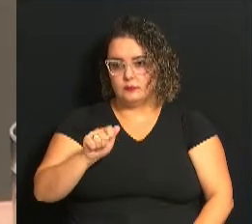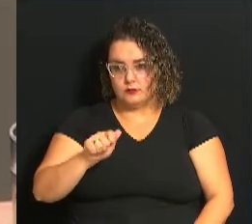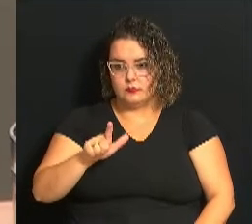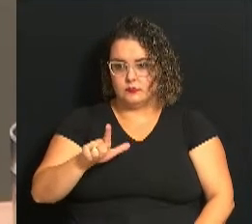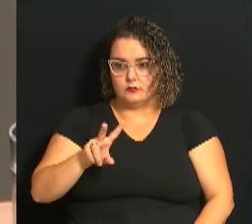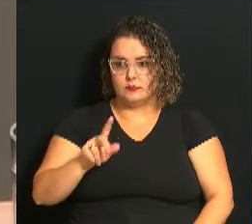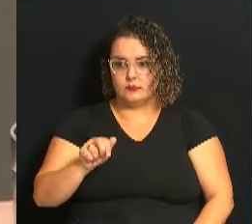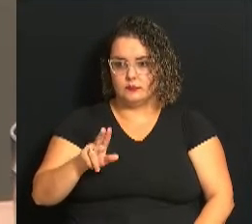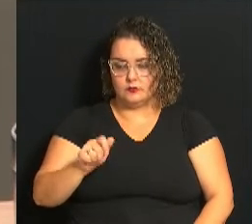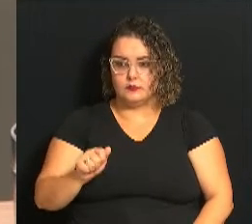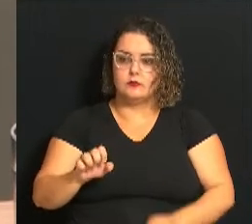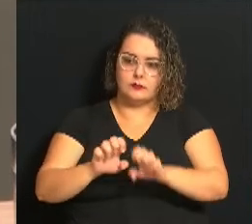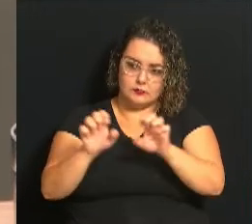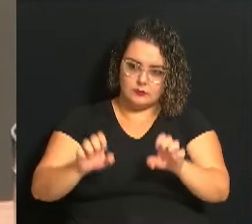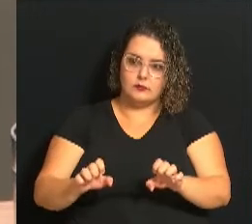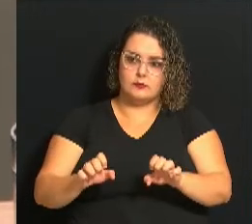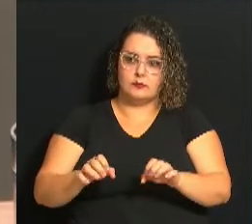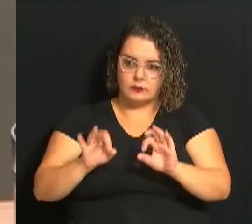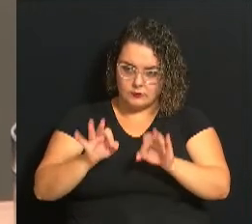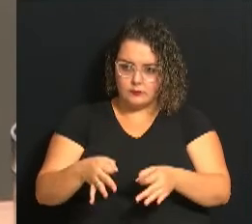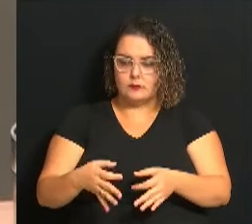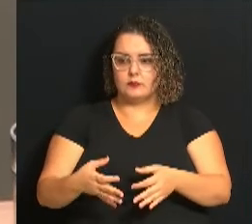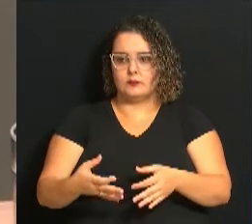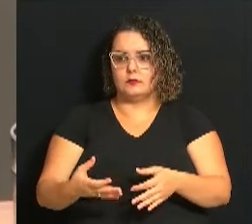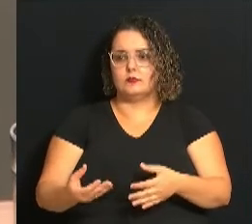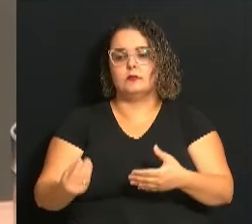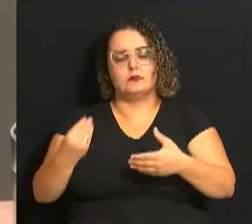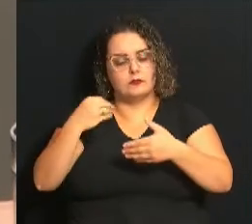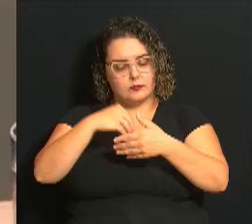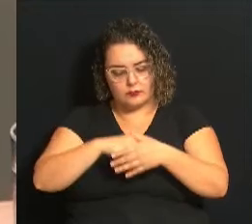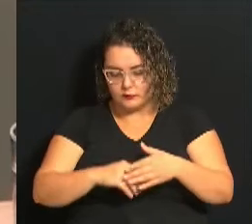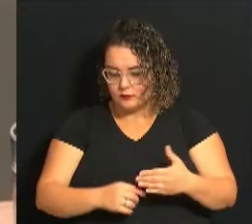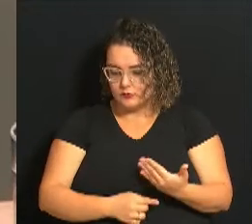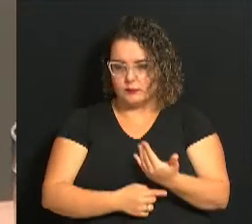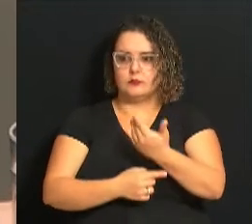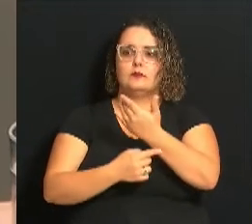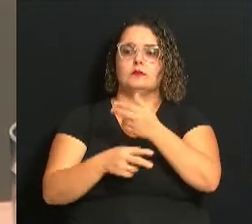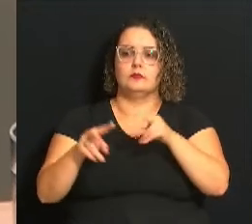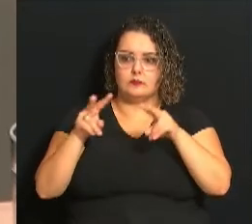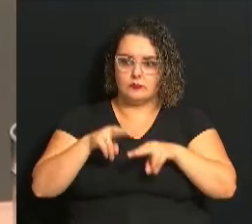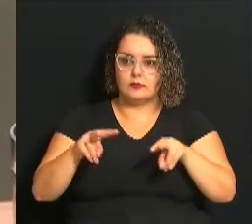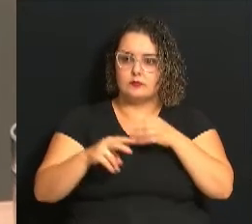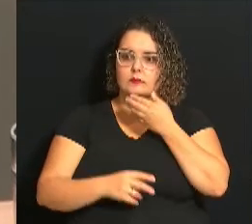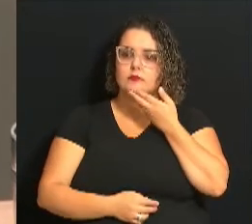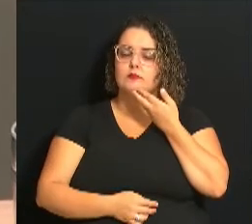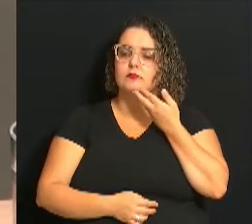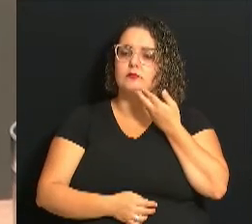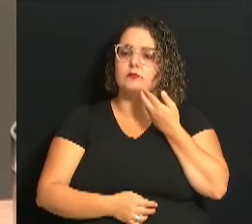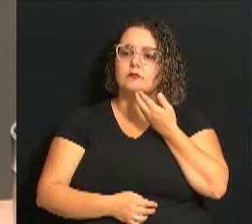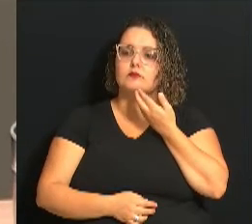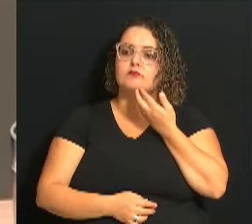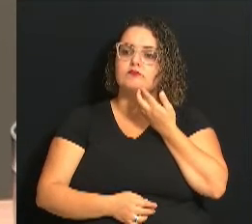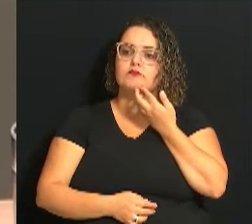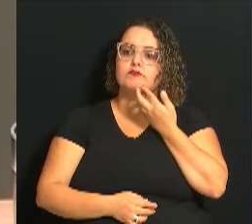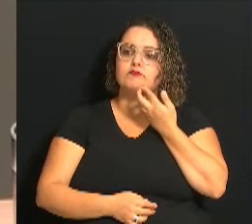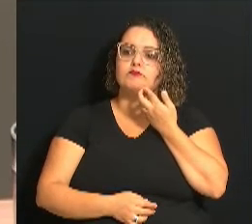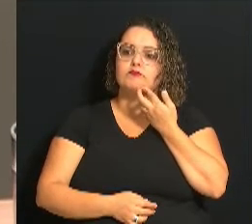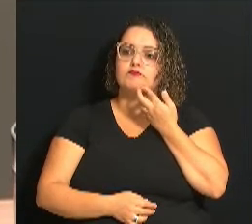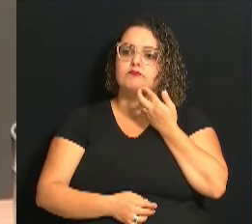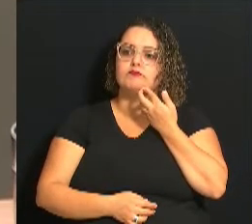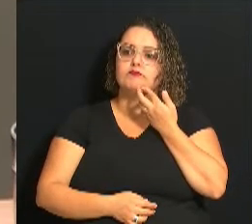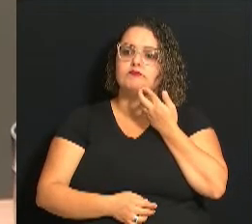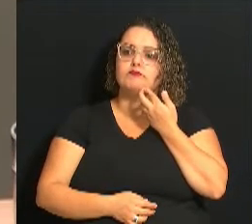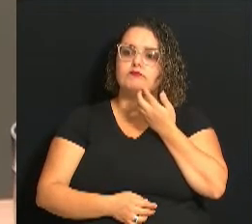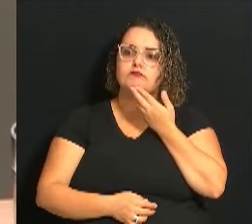necessária, inclusive com a incorporação de tecnologias que visem dar agilidade aí aos processos.